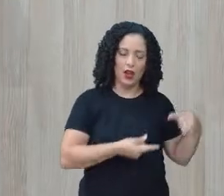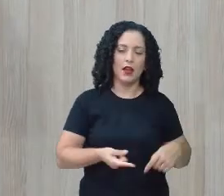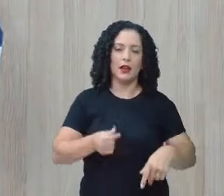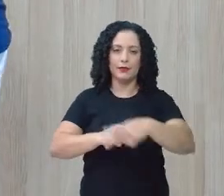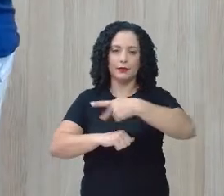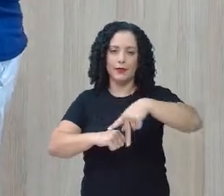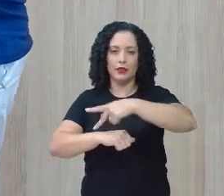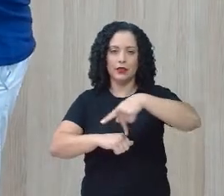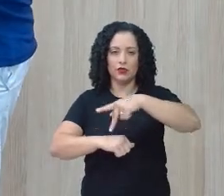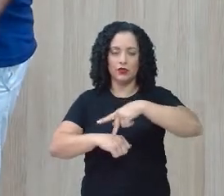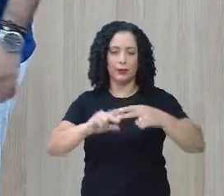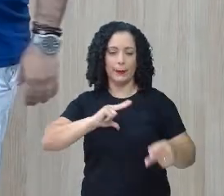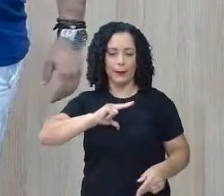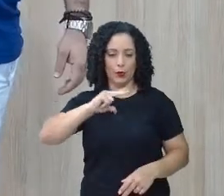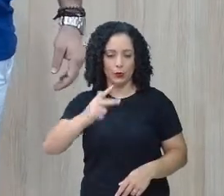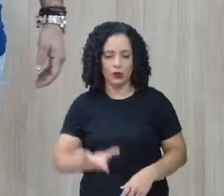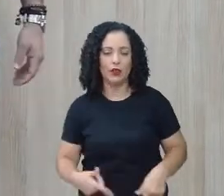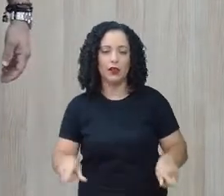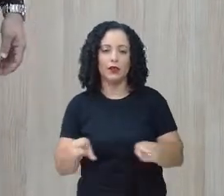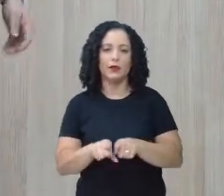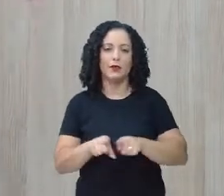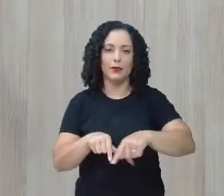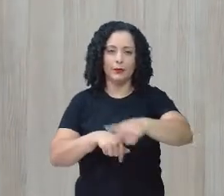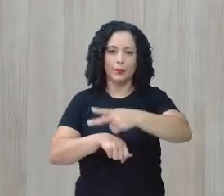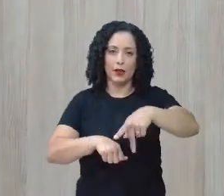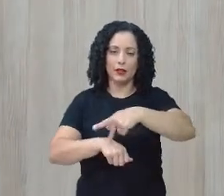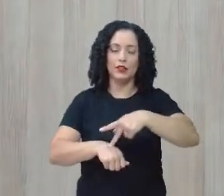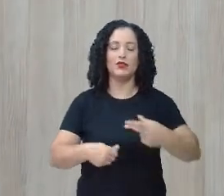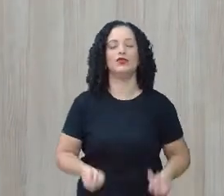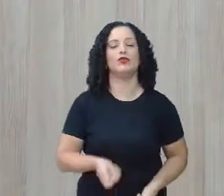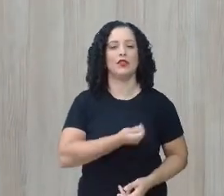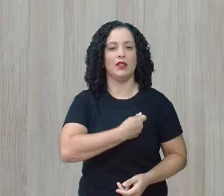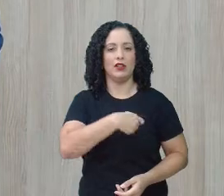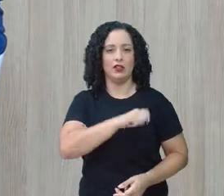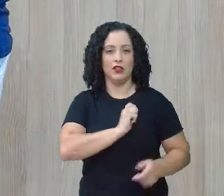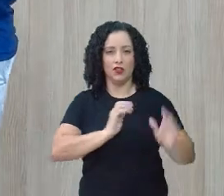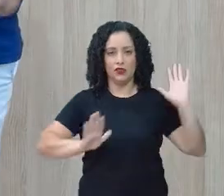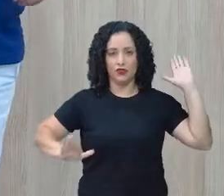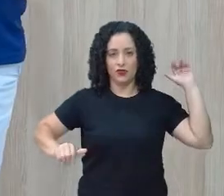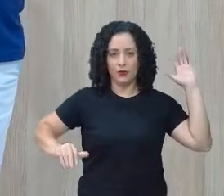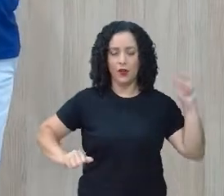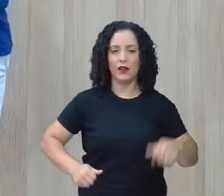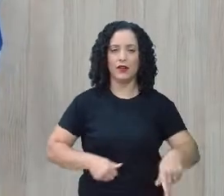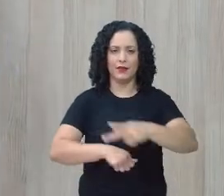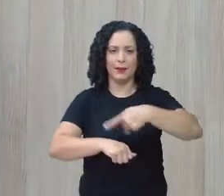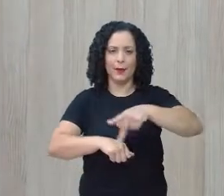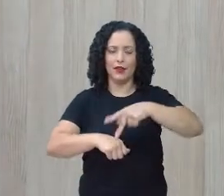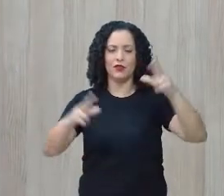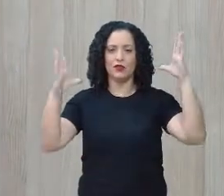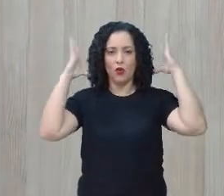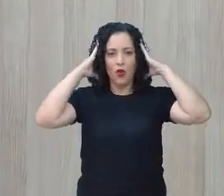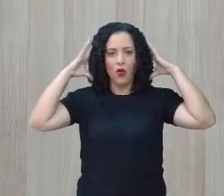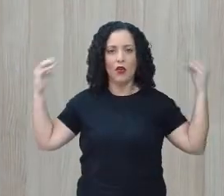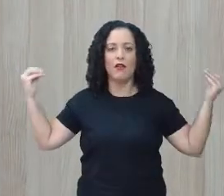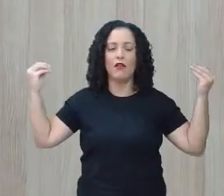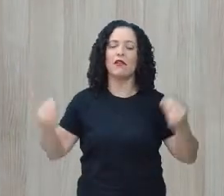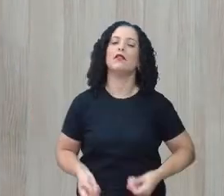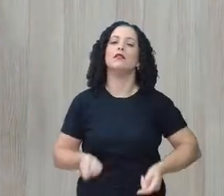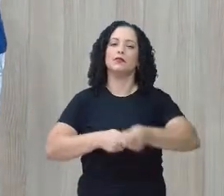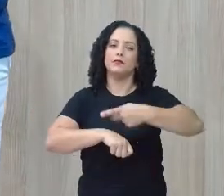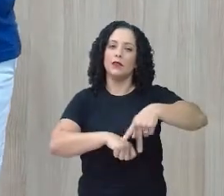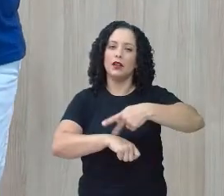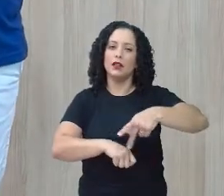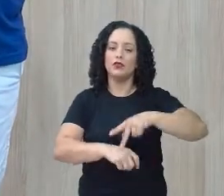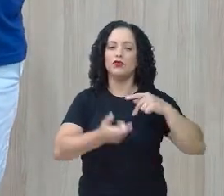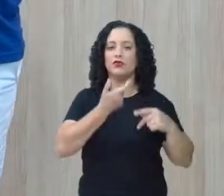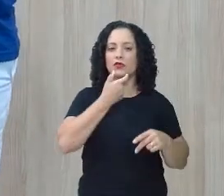Portugal, Espanha, Holanda, Inglaterra, França, esses países, né, que